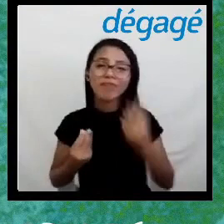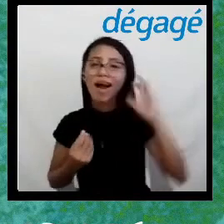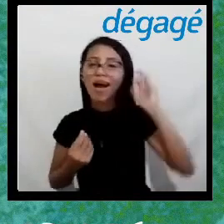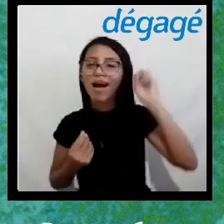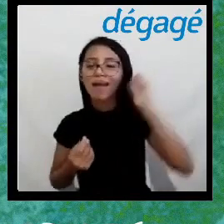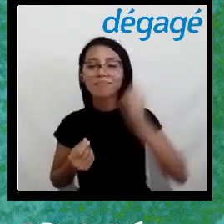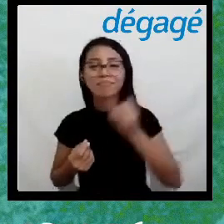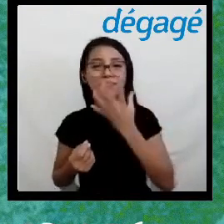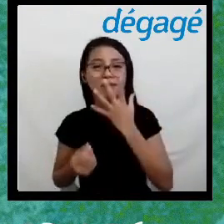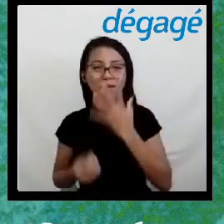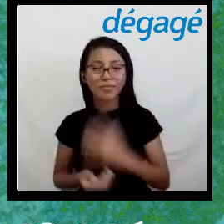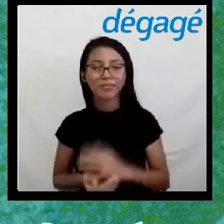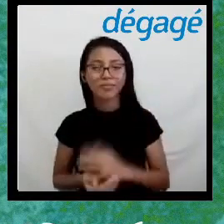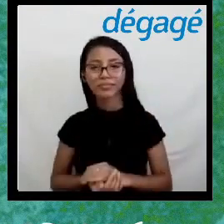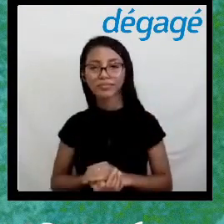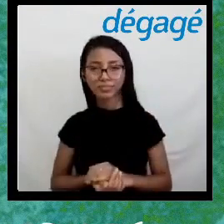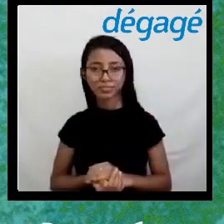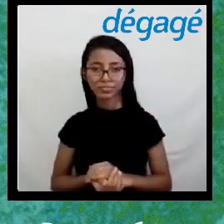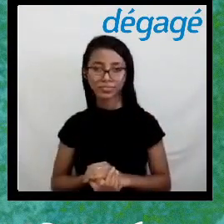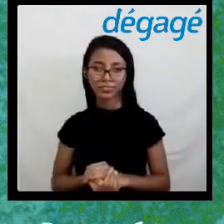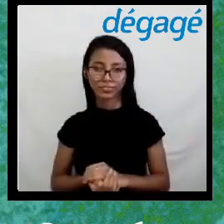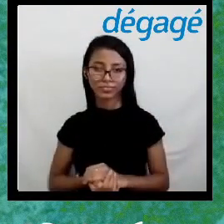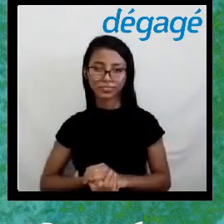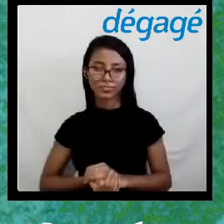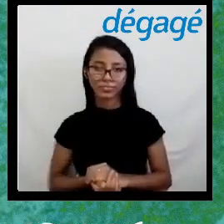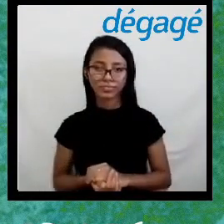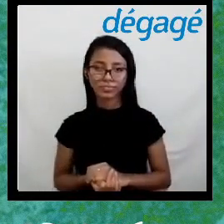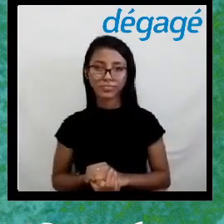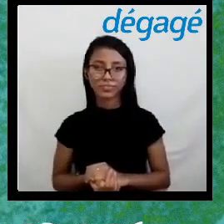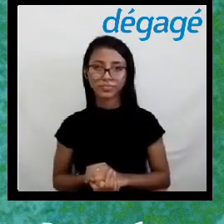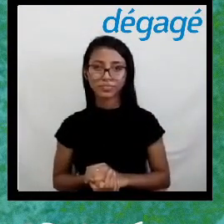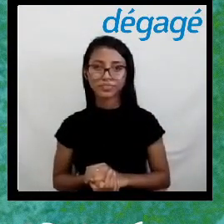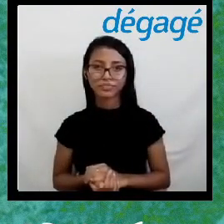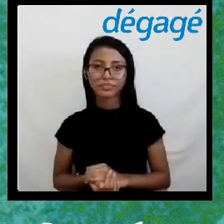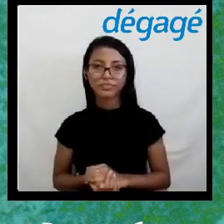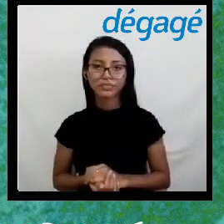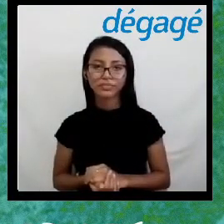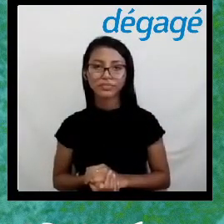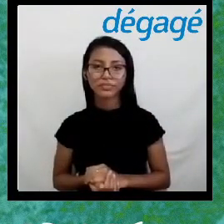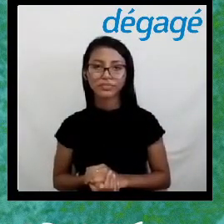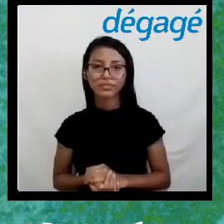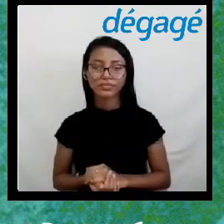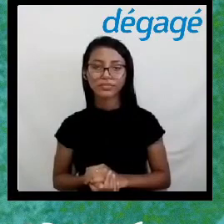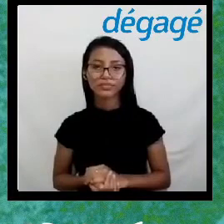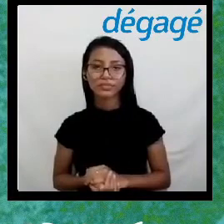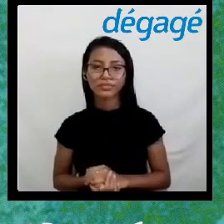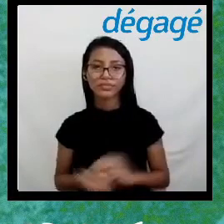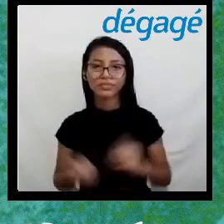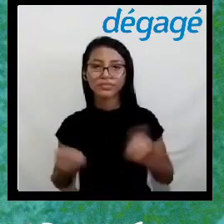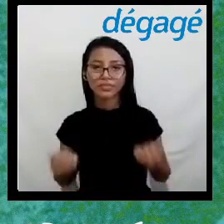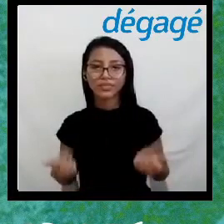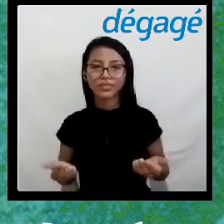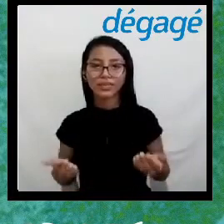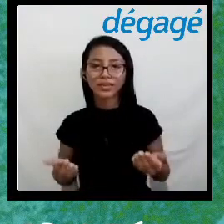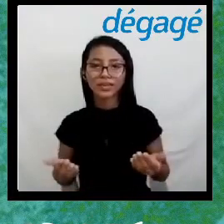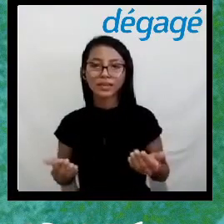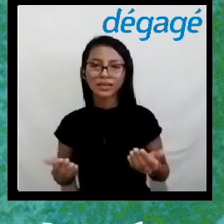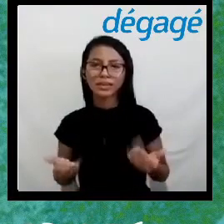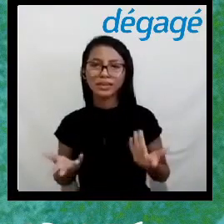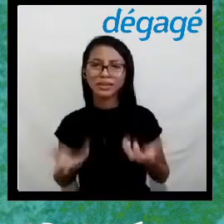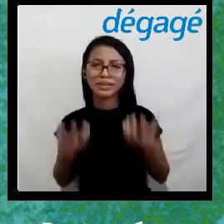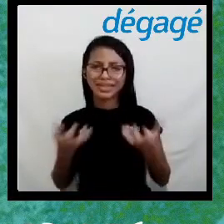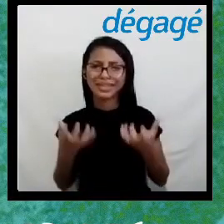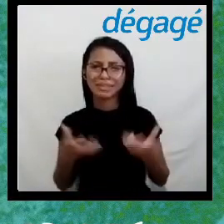vocês três, né? Mas eu vou tentar aqui, me mordendo para não fazer logo, vou fazer as perguntas logo do